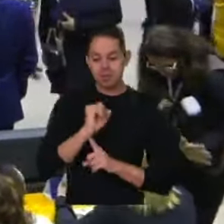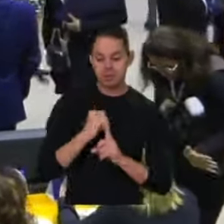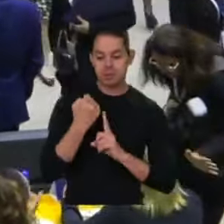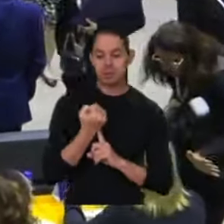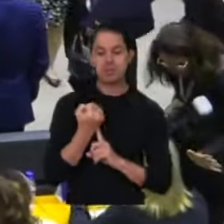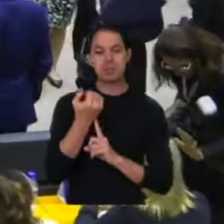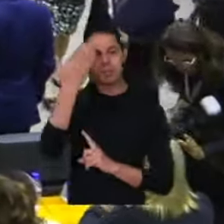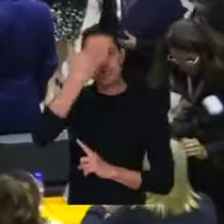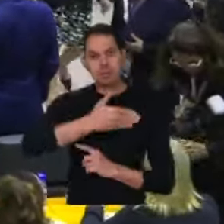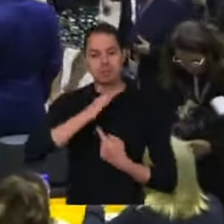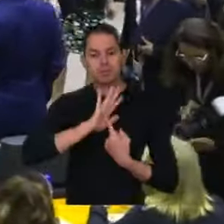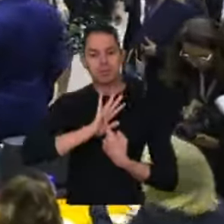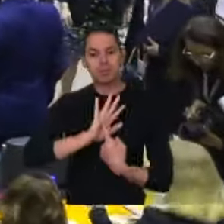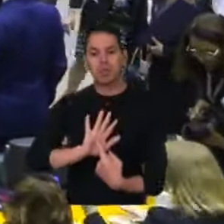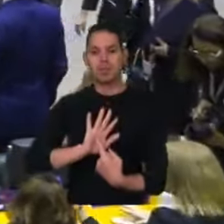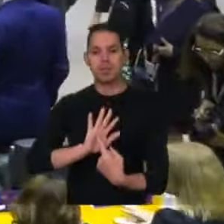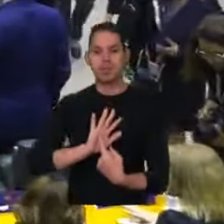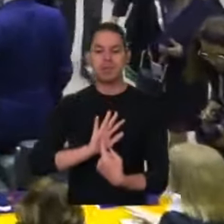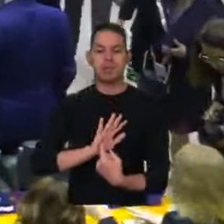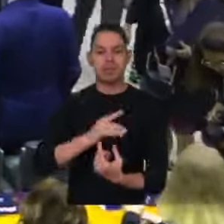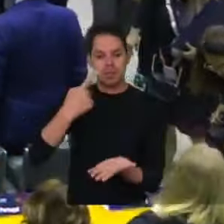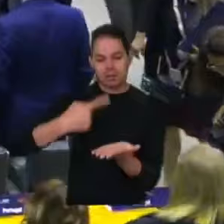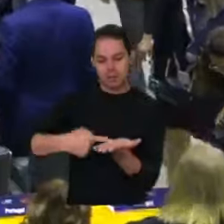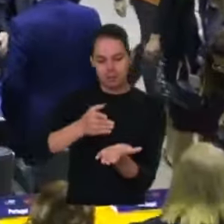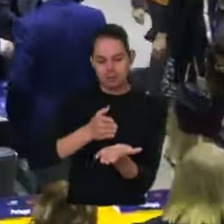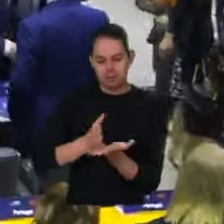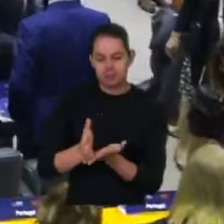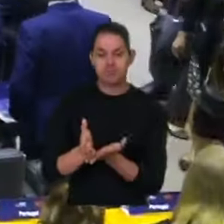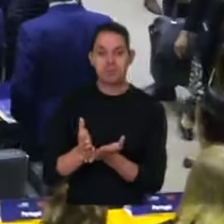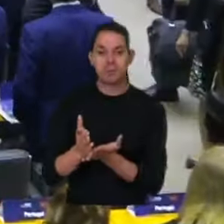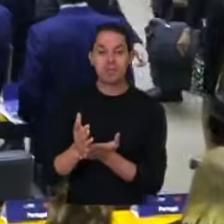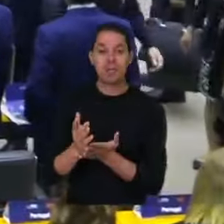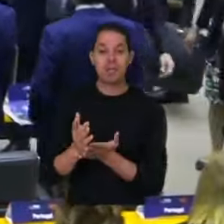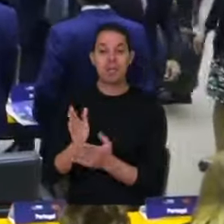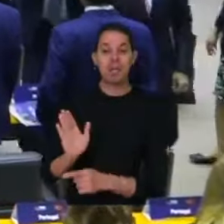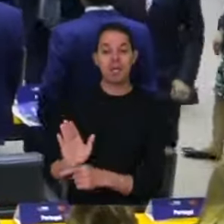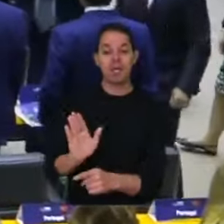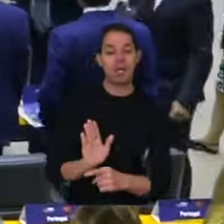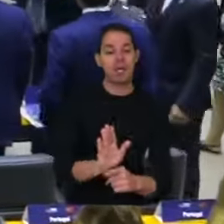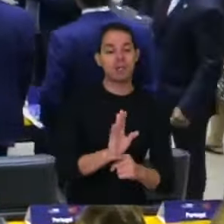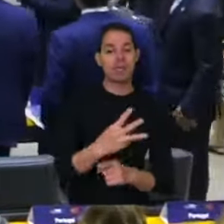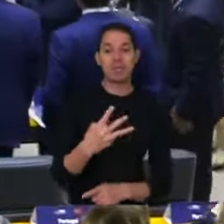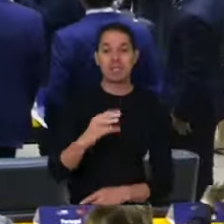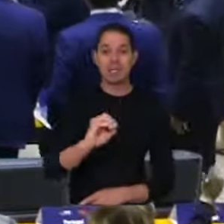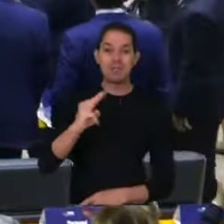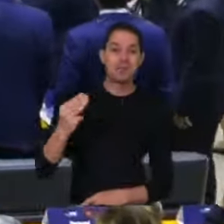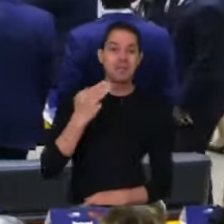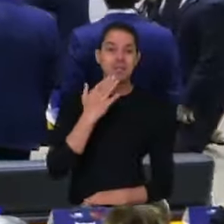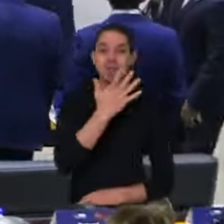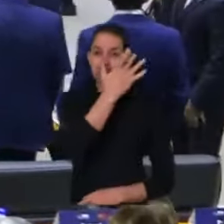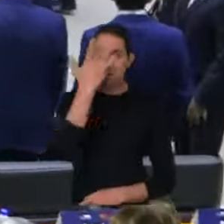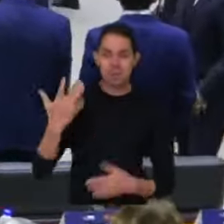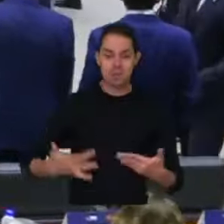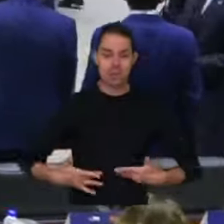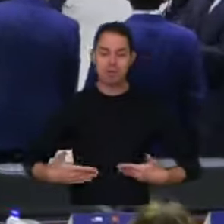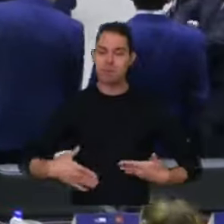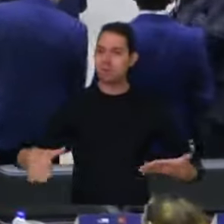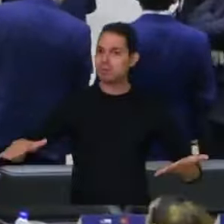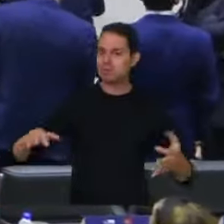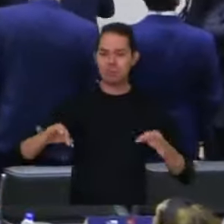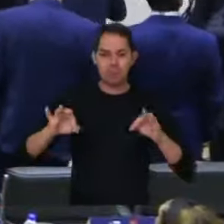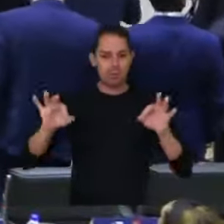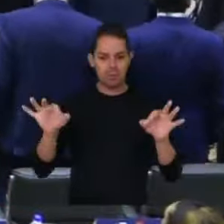que demonstraram aquele comprometimento em resgatar 30 milhões de pessoas da Fome para que elas possam ter